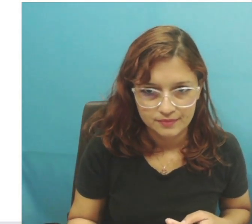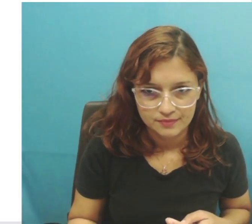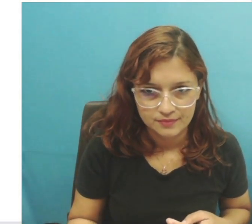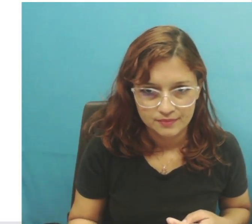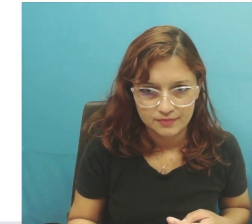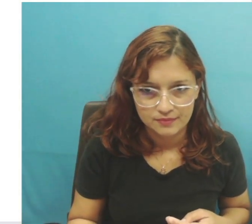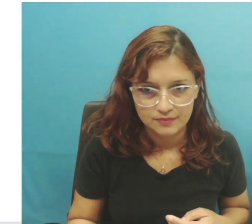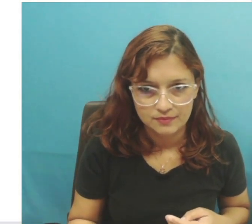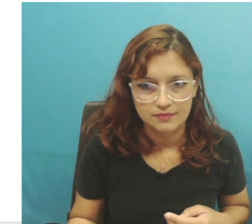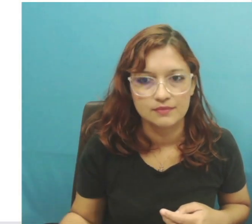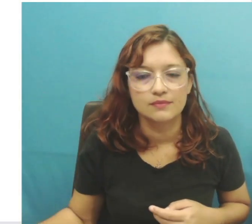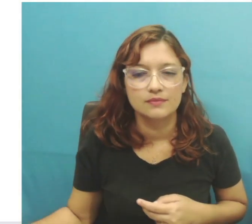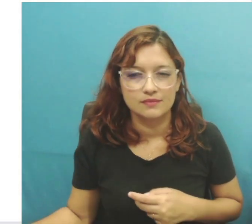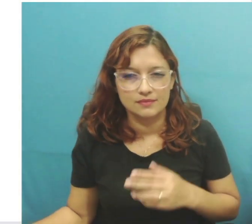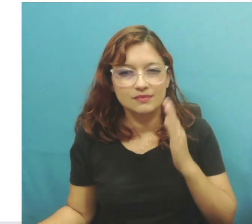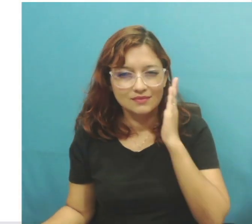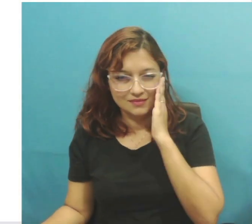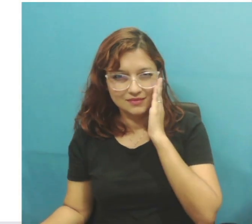preposição.